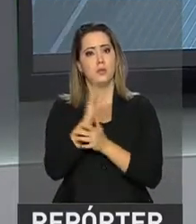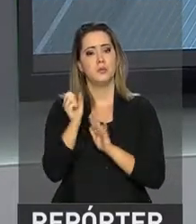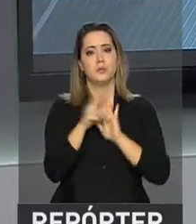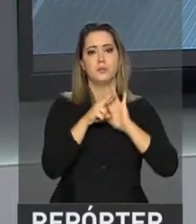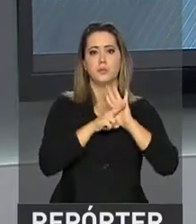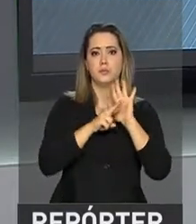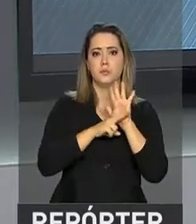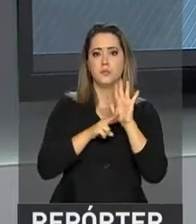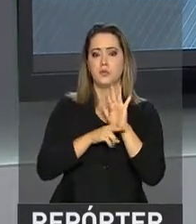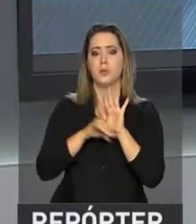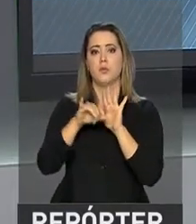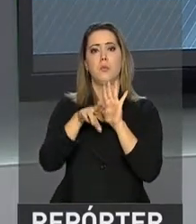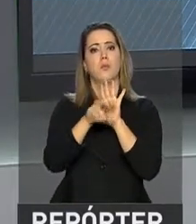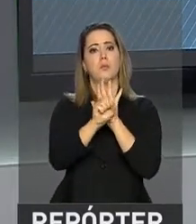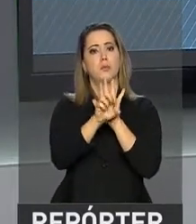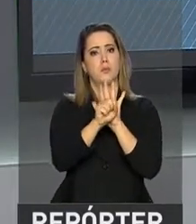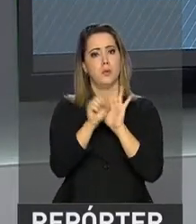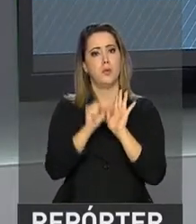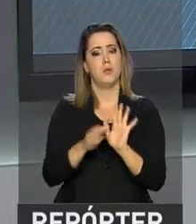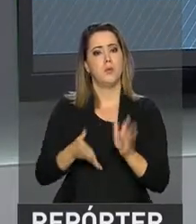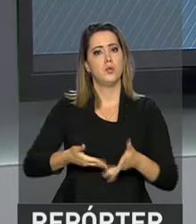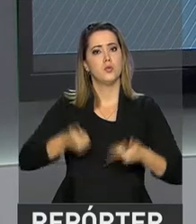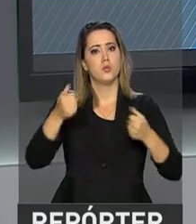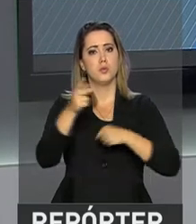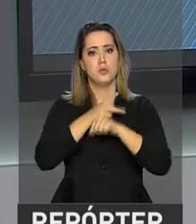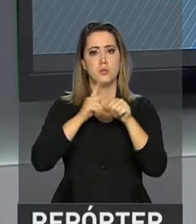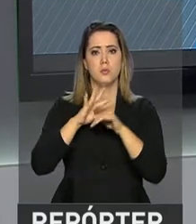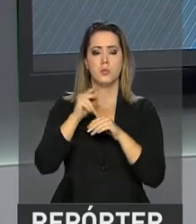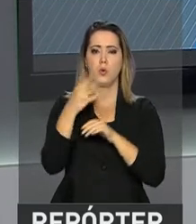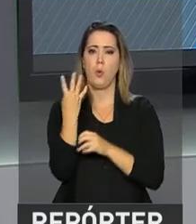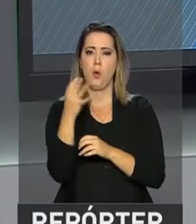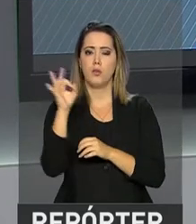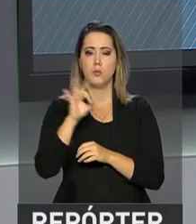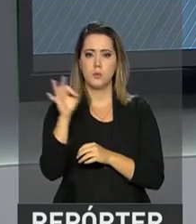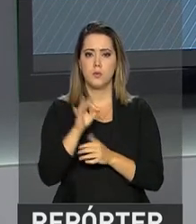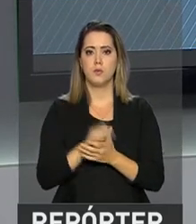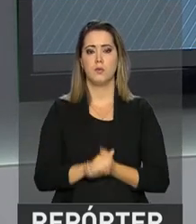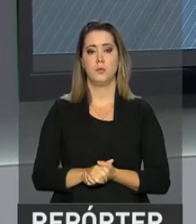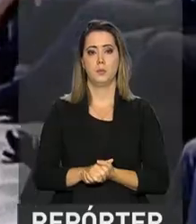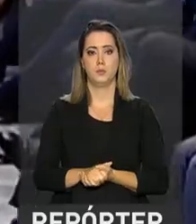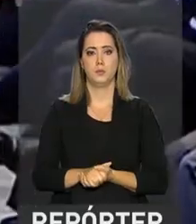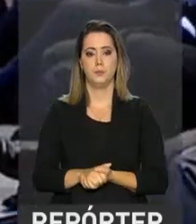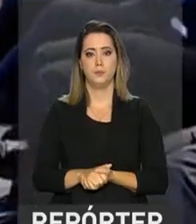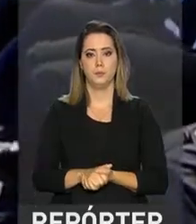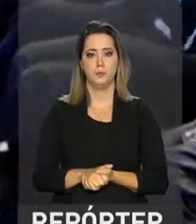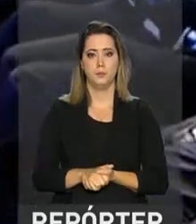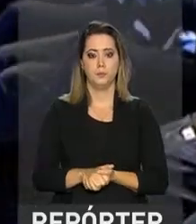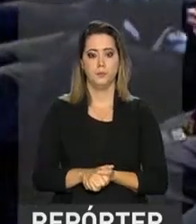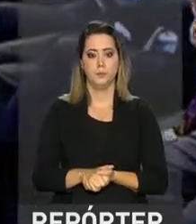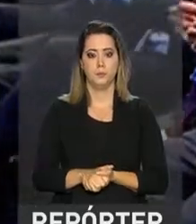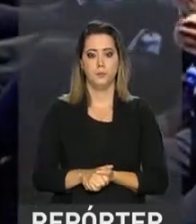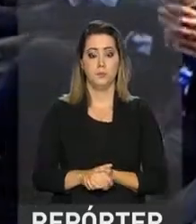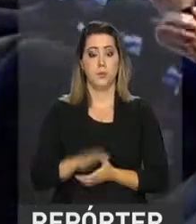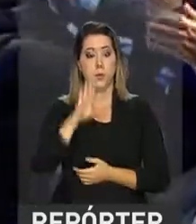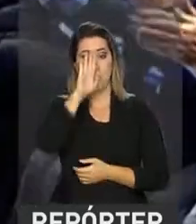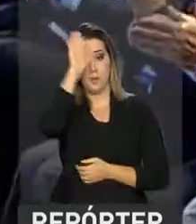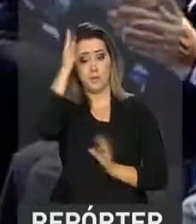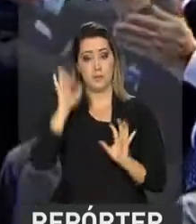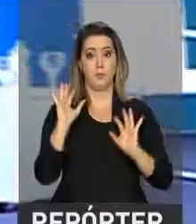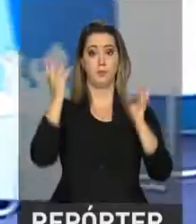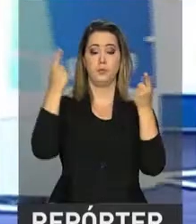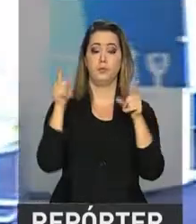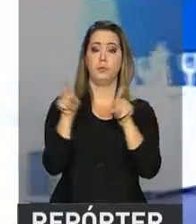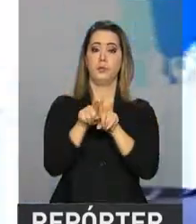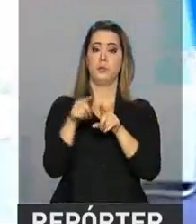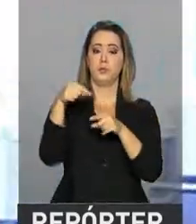como a da previdência que podem levar o país a crescer em torno de 4 por cento no principal evento da indústria